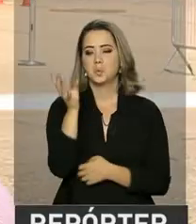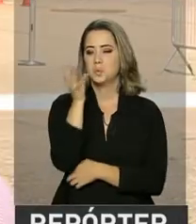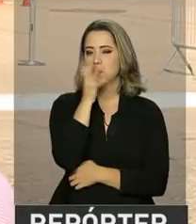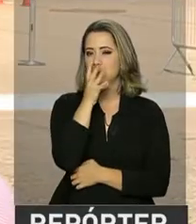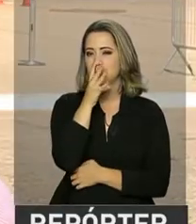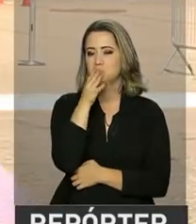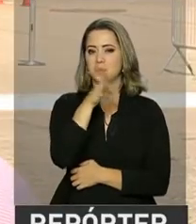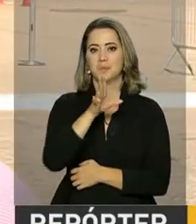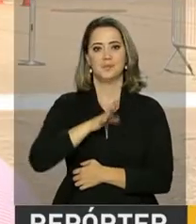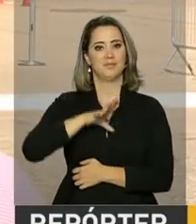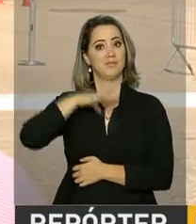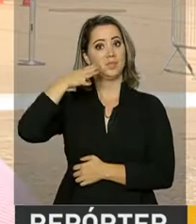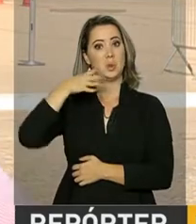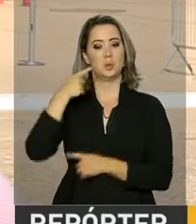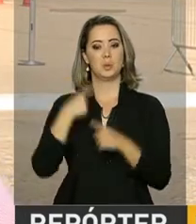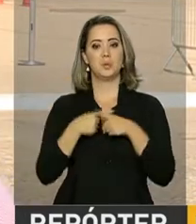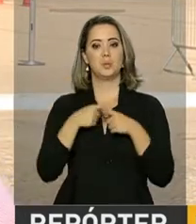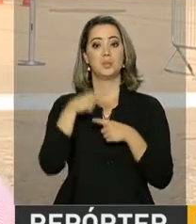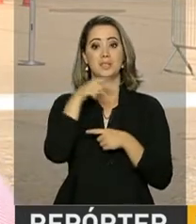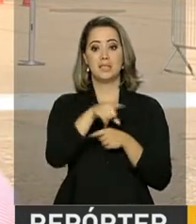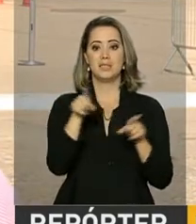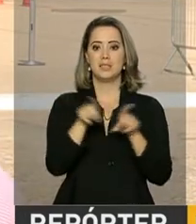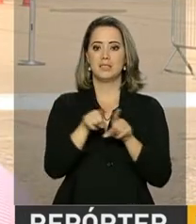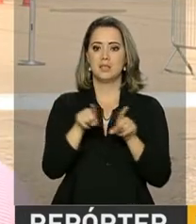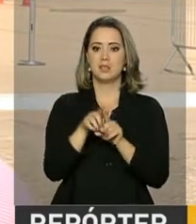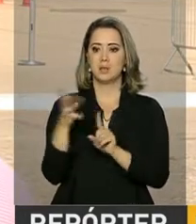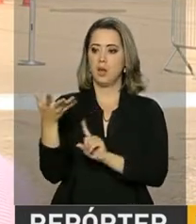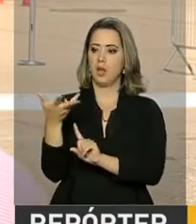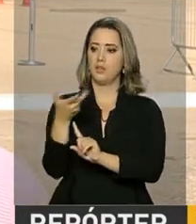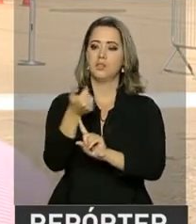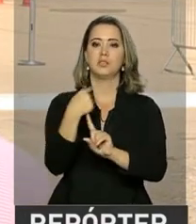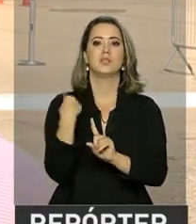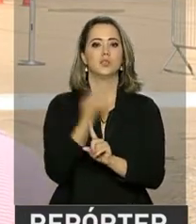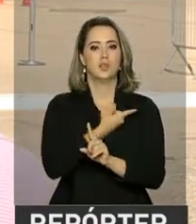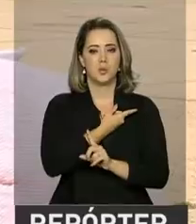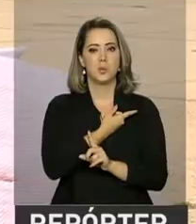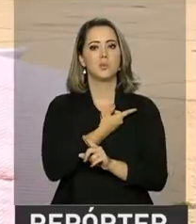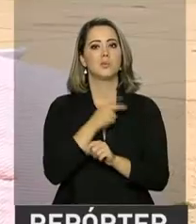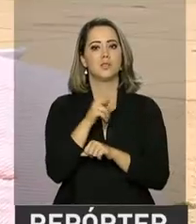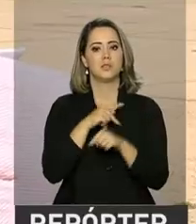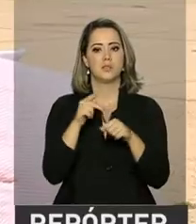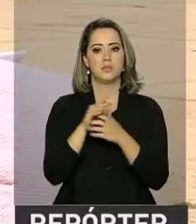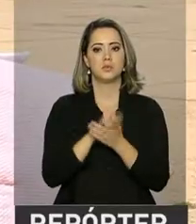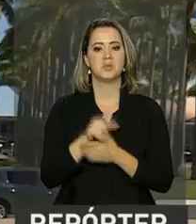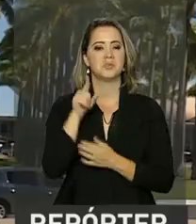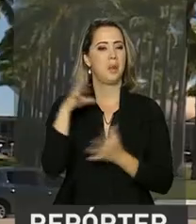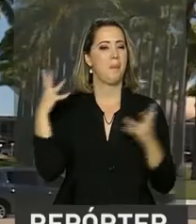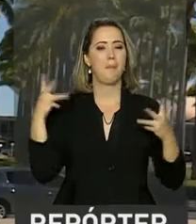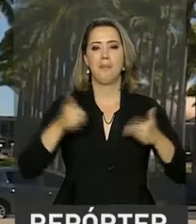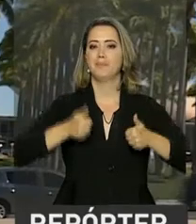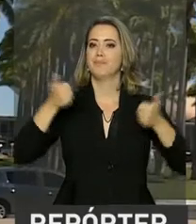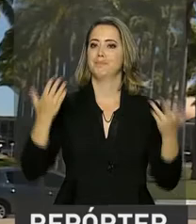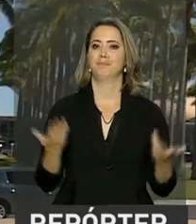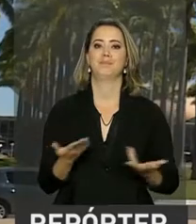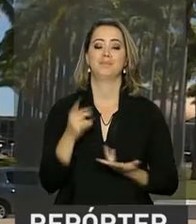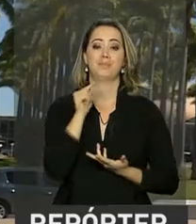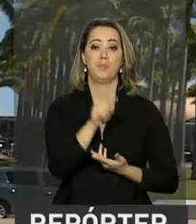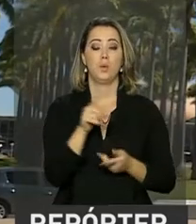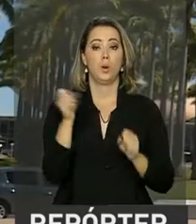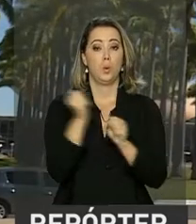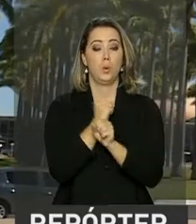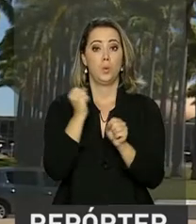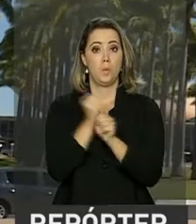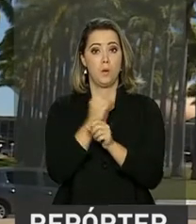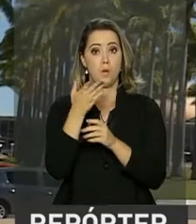Um motivo de orgulho, até porque ele também é um grande artista do nosso país, né? Ele é fenomenal. O trabalho de Oscar Niemeyer